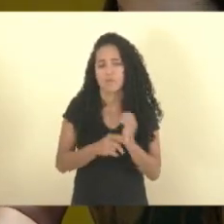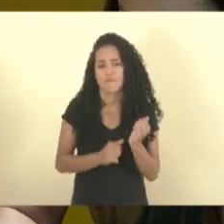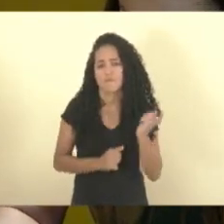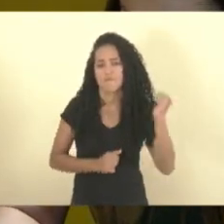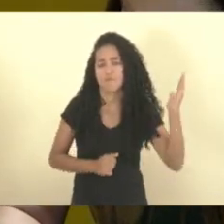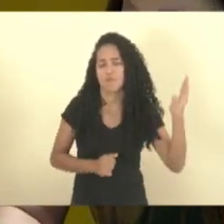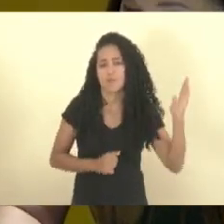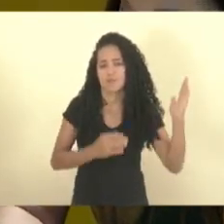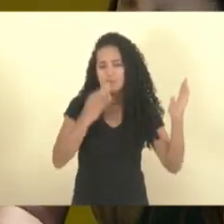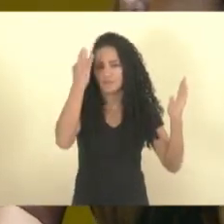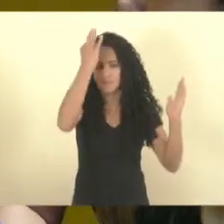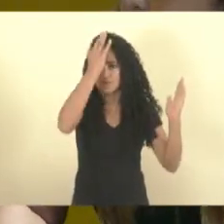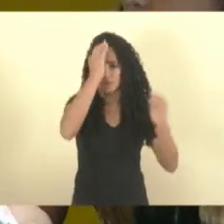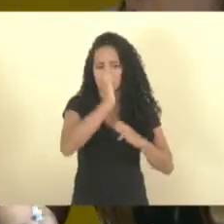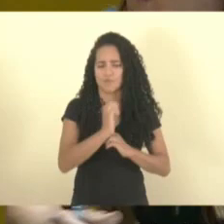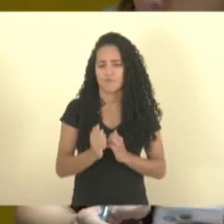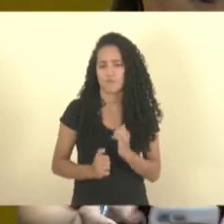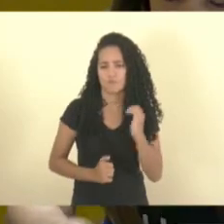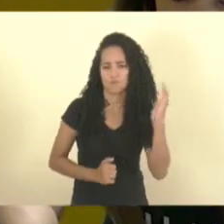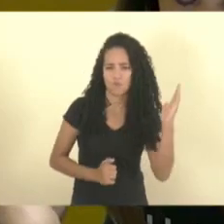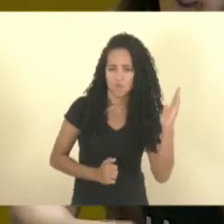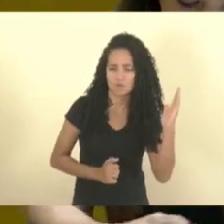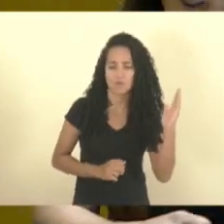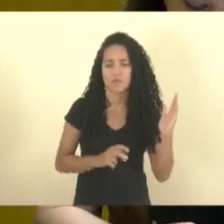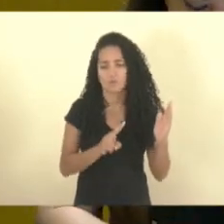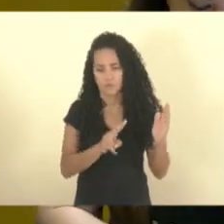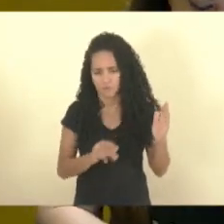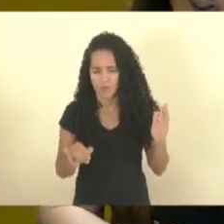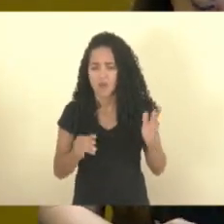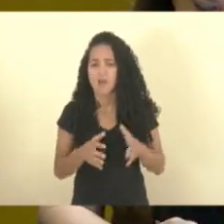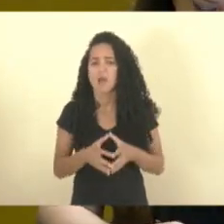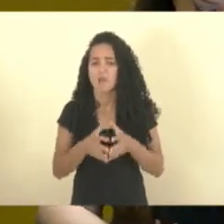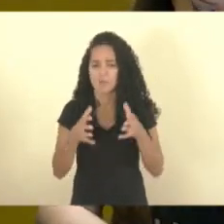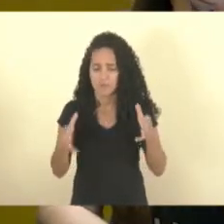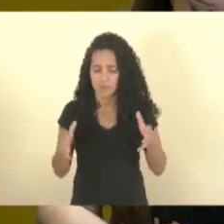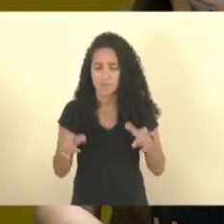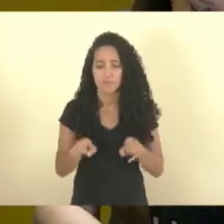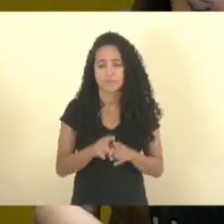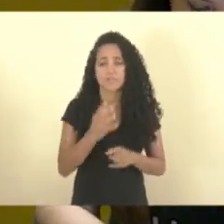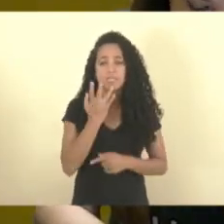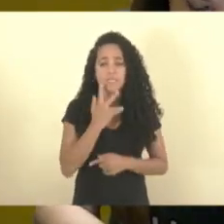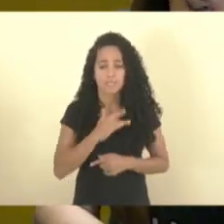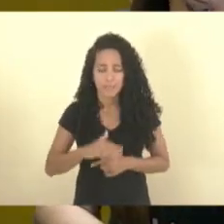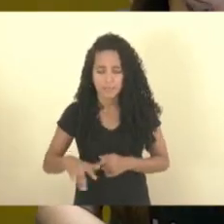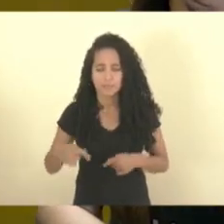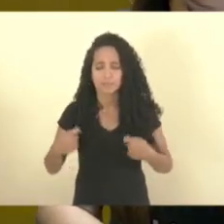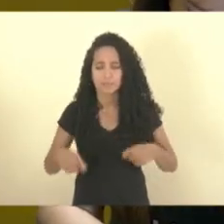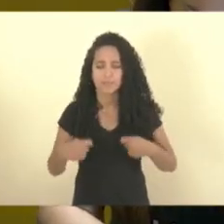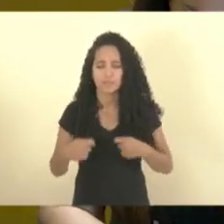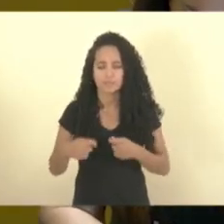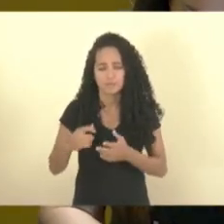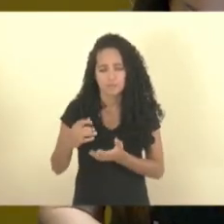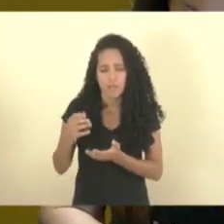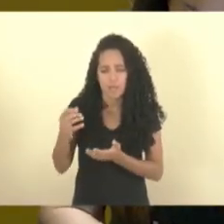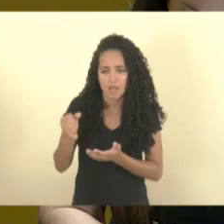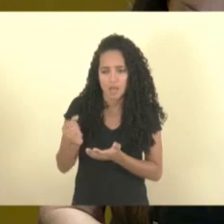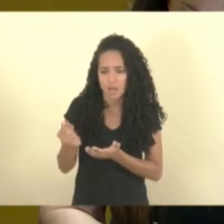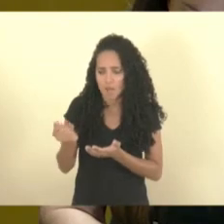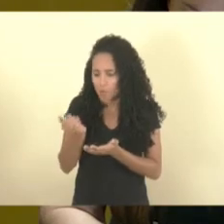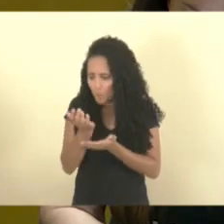fora do estado. Então isso vai aumentar. E tem crianças que precisam tomar leite em pó, até